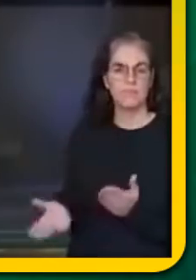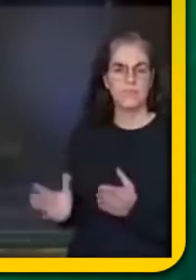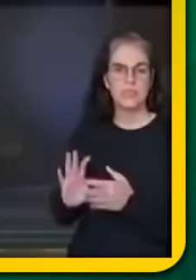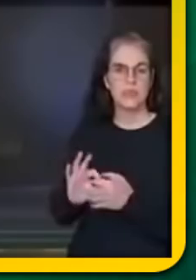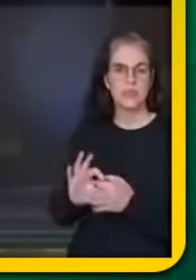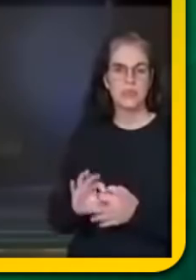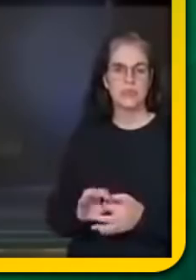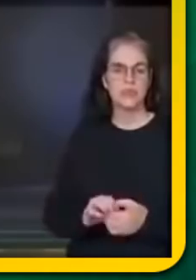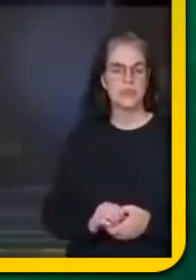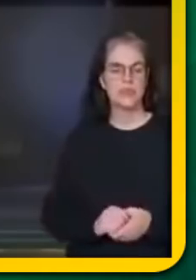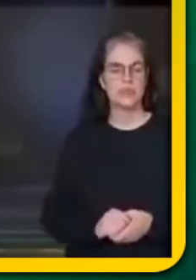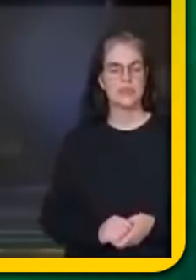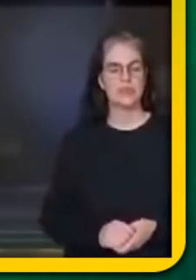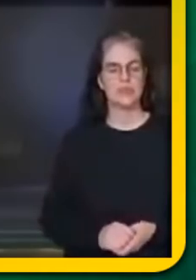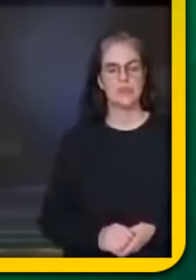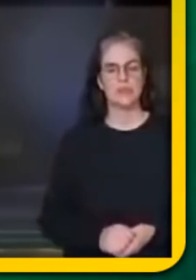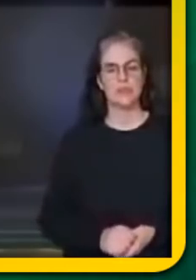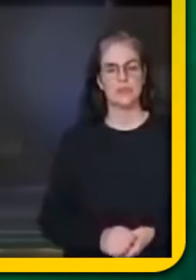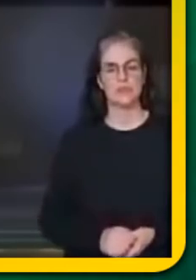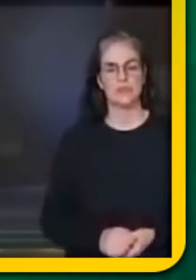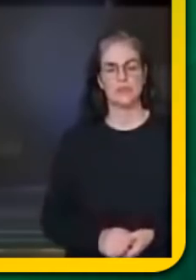palavra pelo prazo regimental.